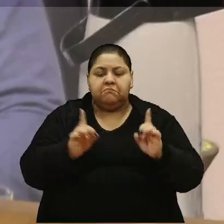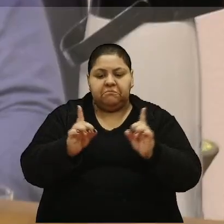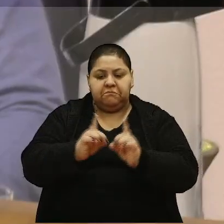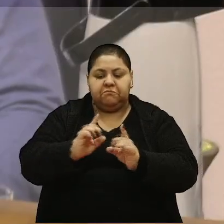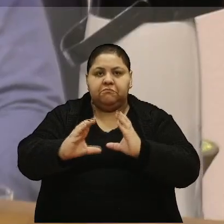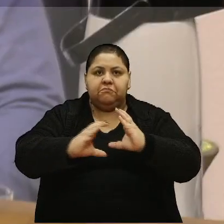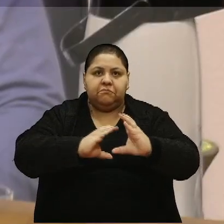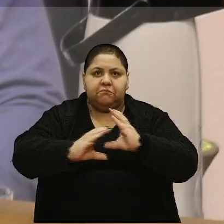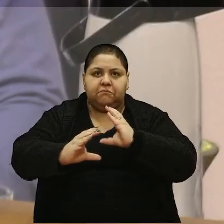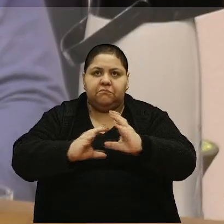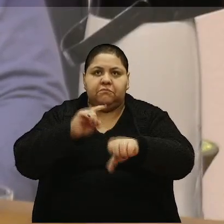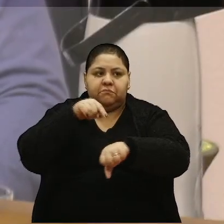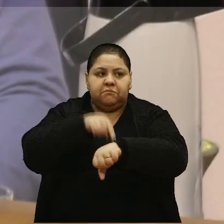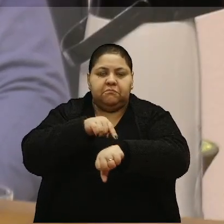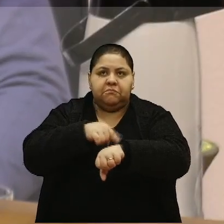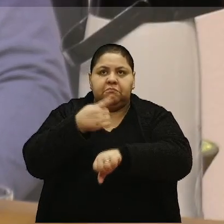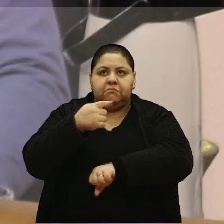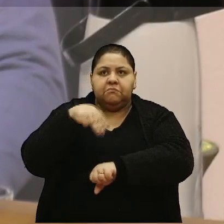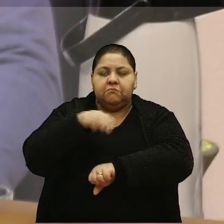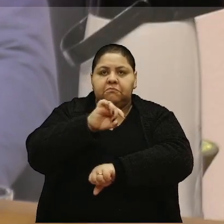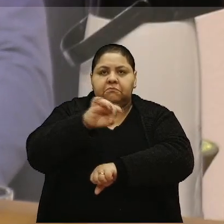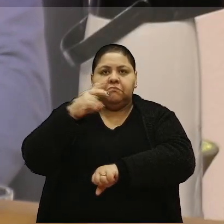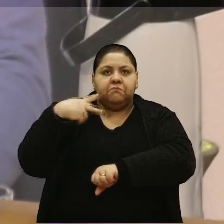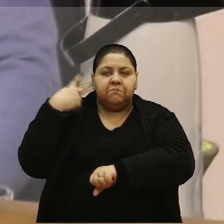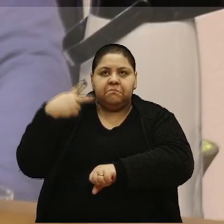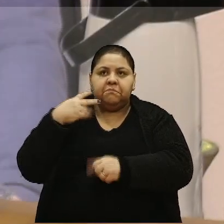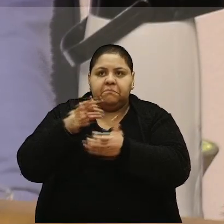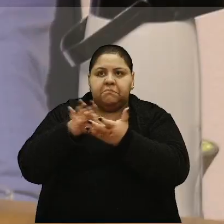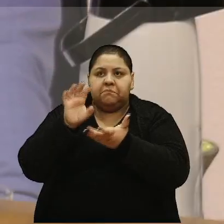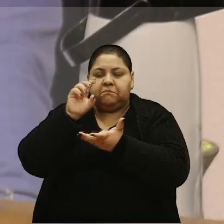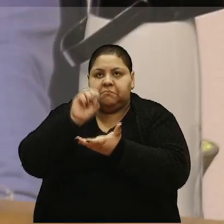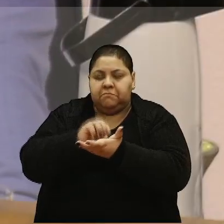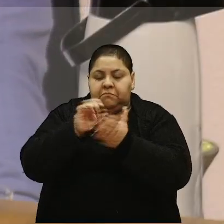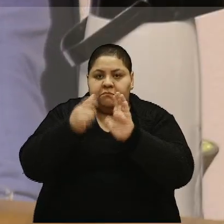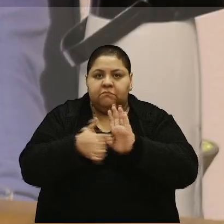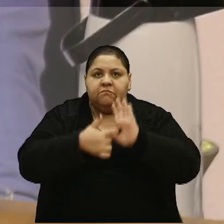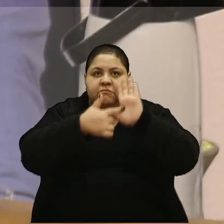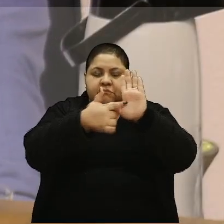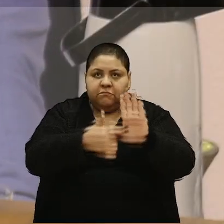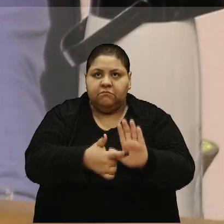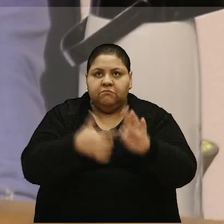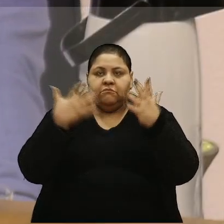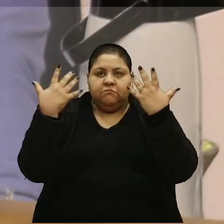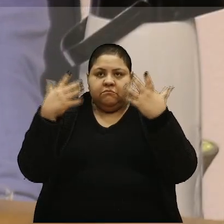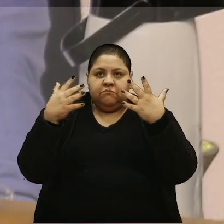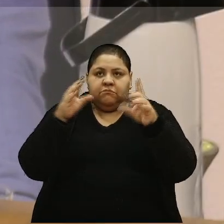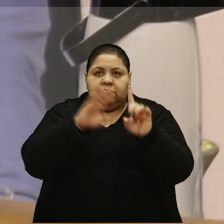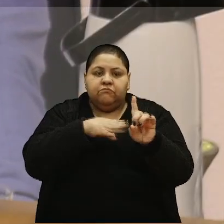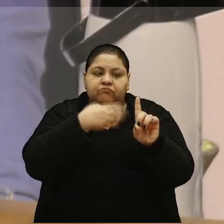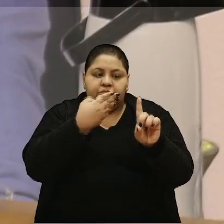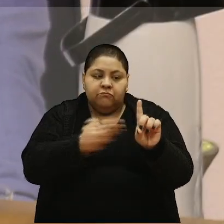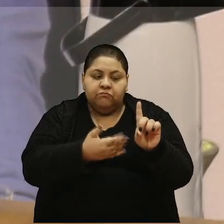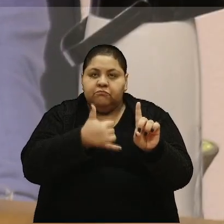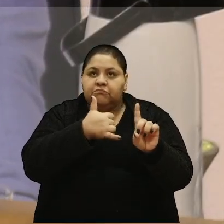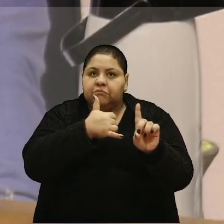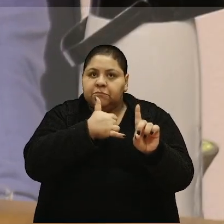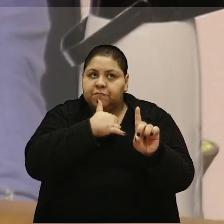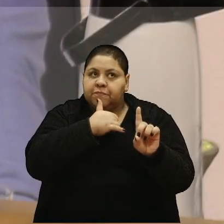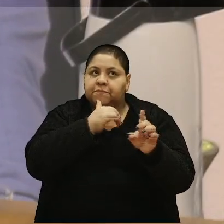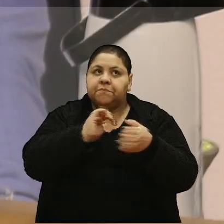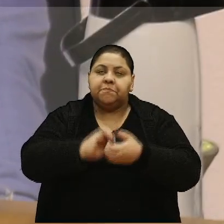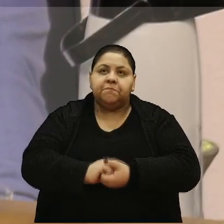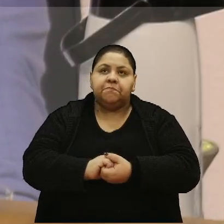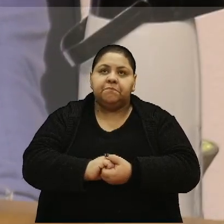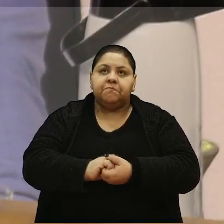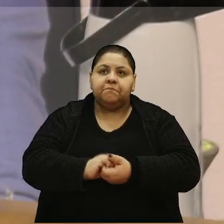pequenas comunicações, pelo tempo de 1 minuto, por vereador inscrito, para apresentação de votos de pesar, de louvor ou de